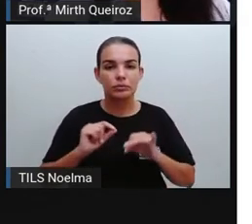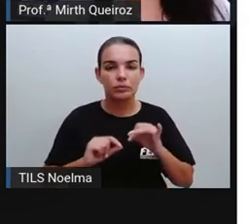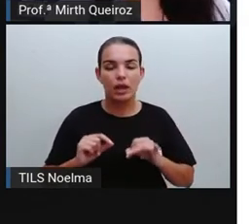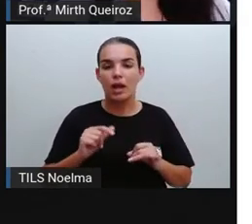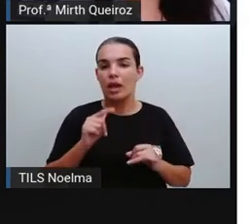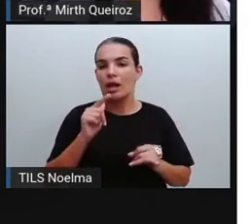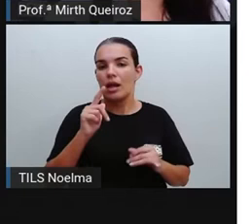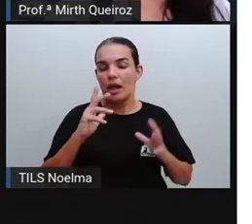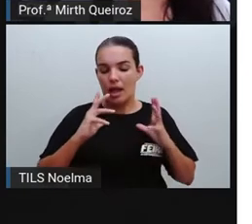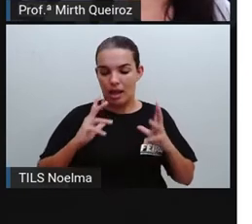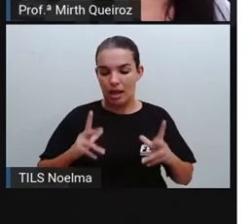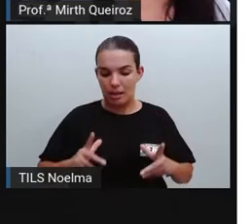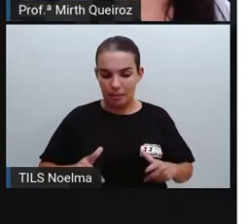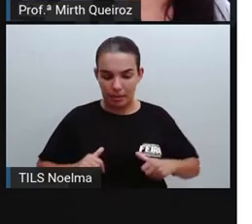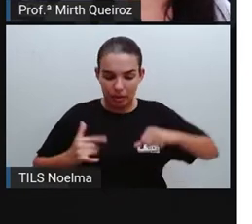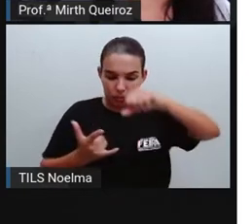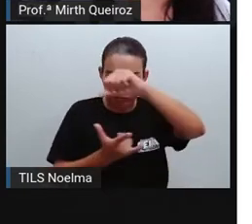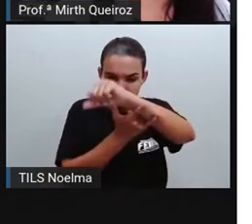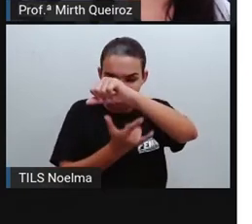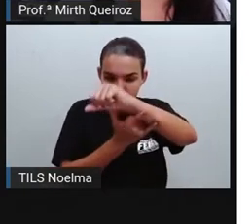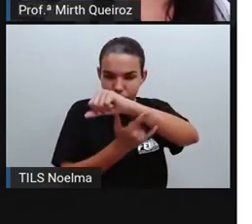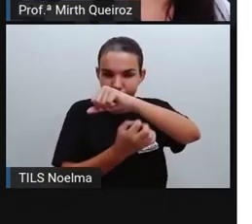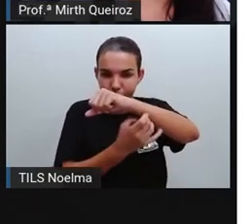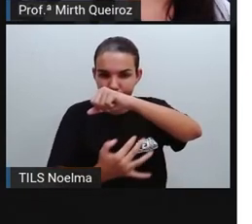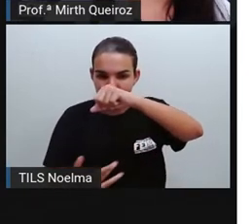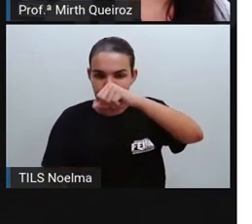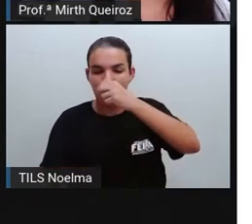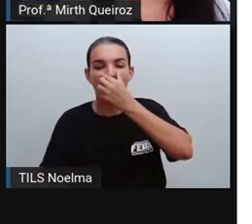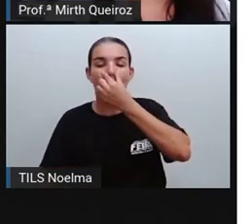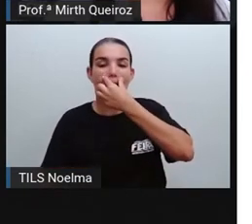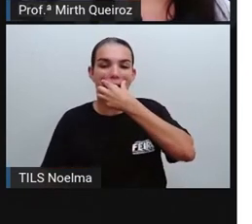de esgoto, a presença aí dessas redes de esgoto.